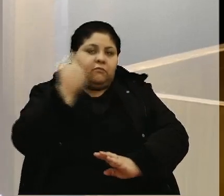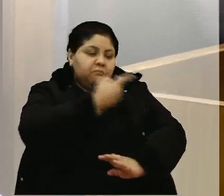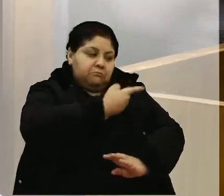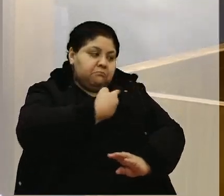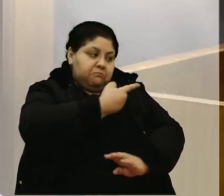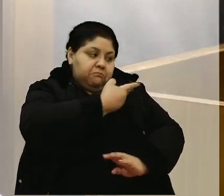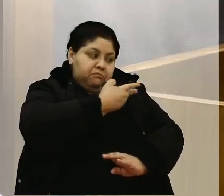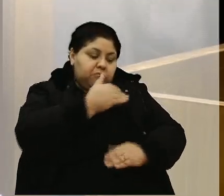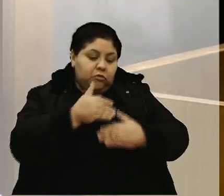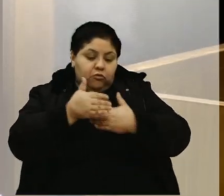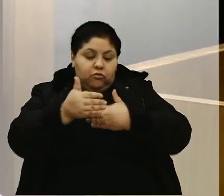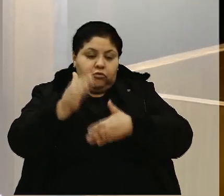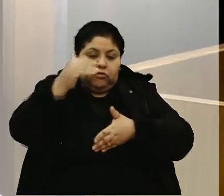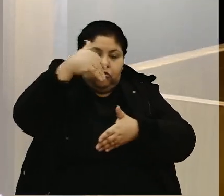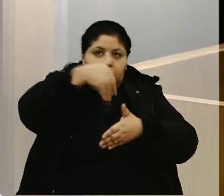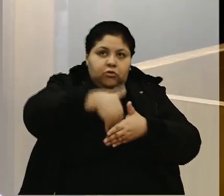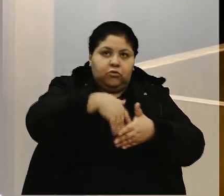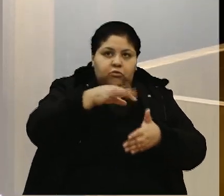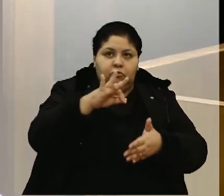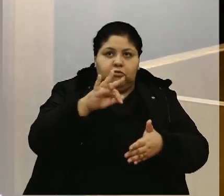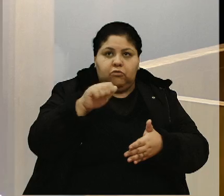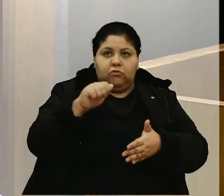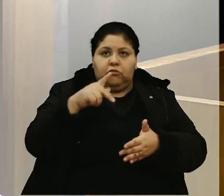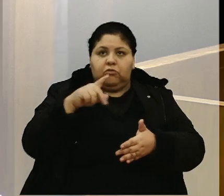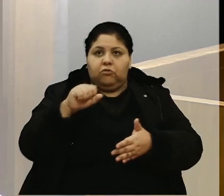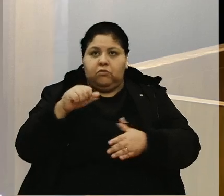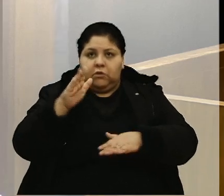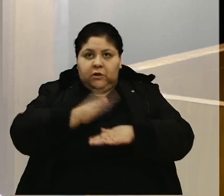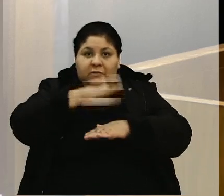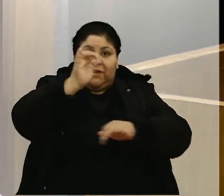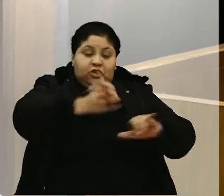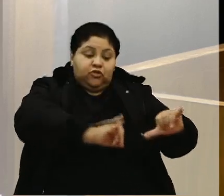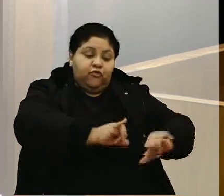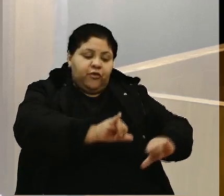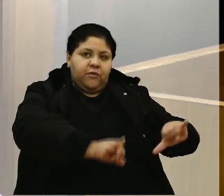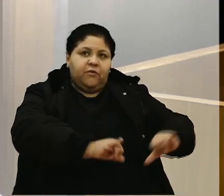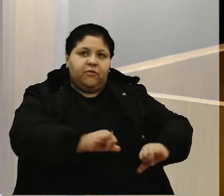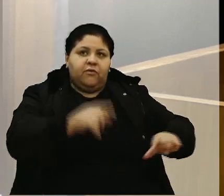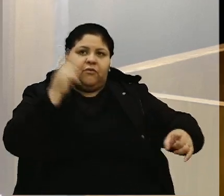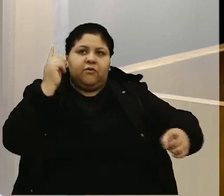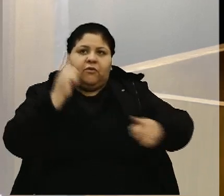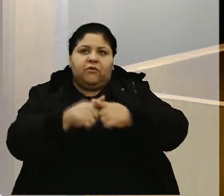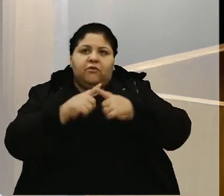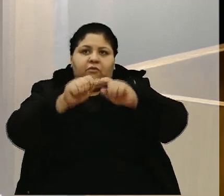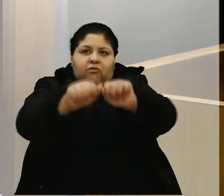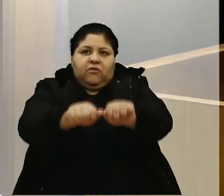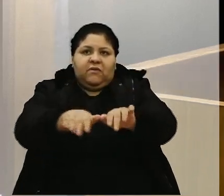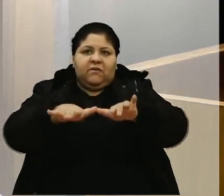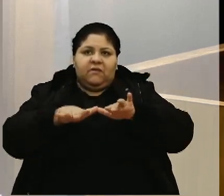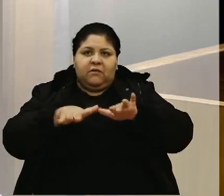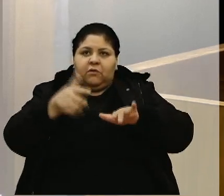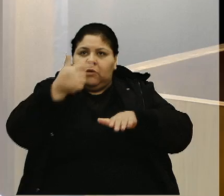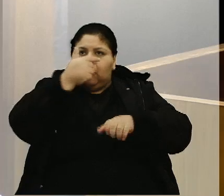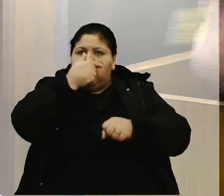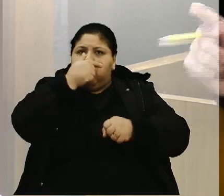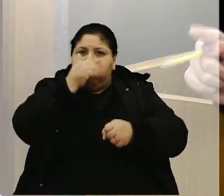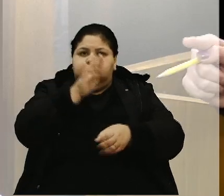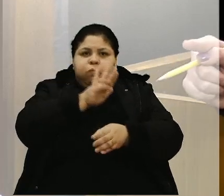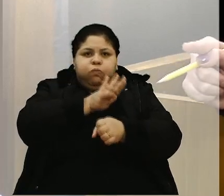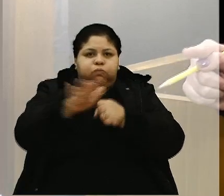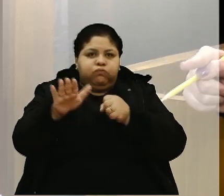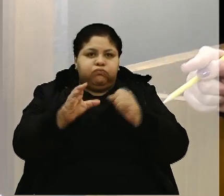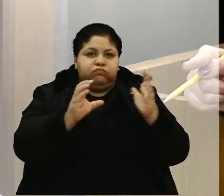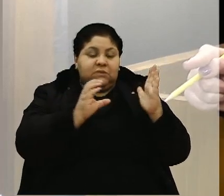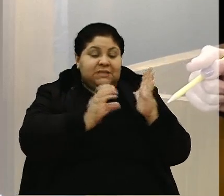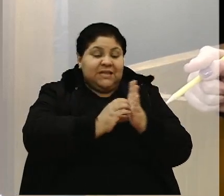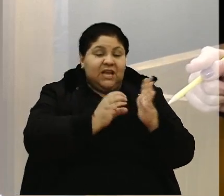senhora, durante a votação do FAPS, fomos as que mais sofremos. Porque com esse plenário lotado de